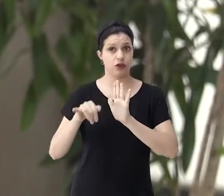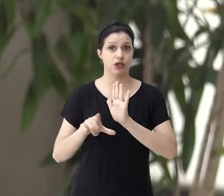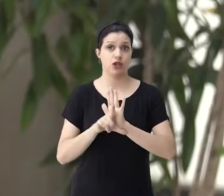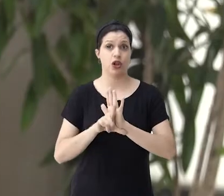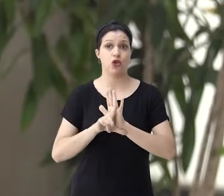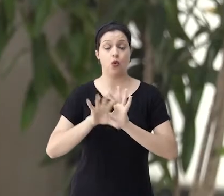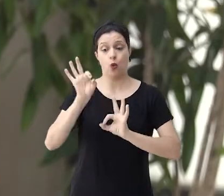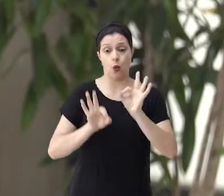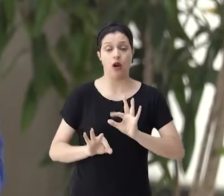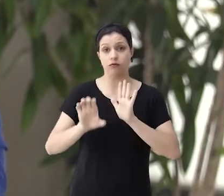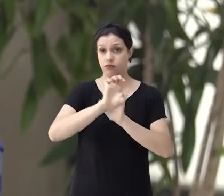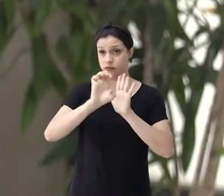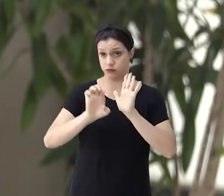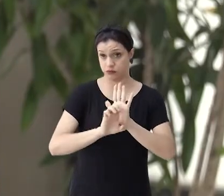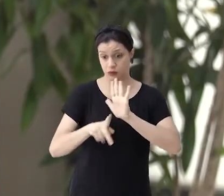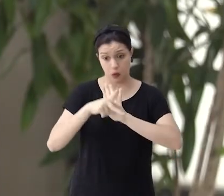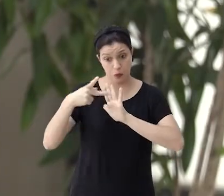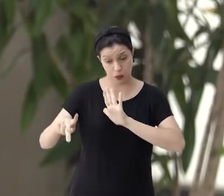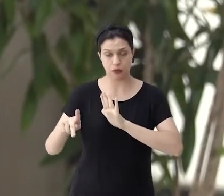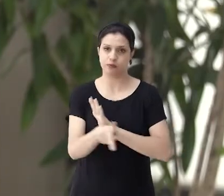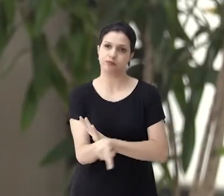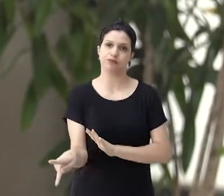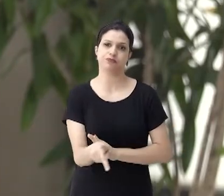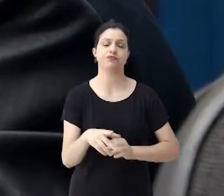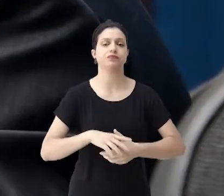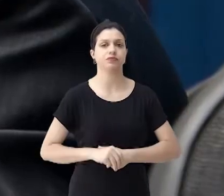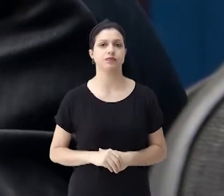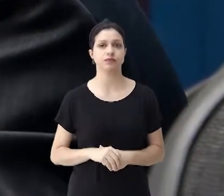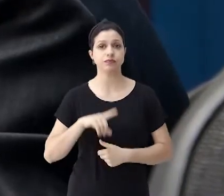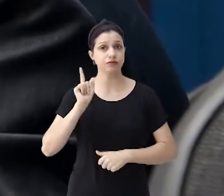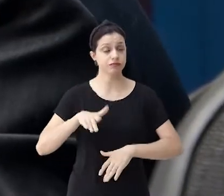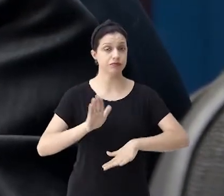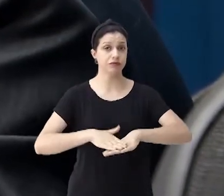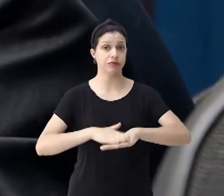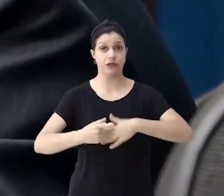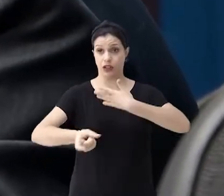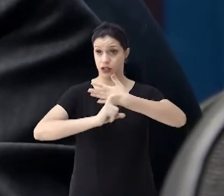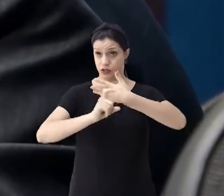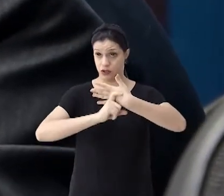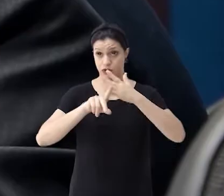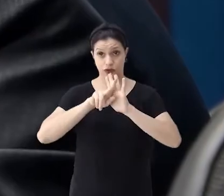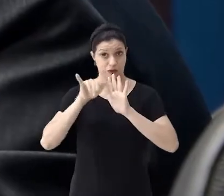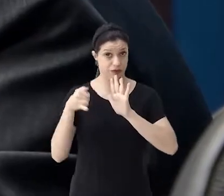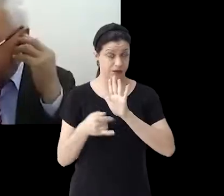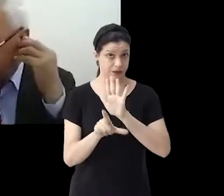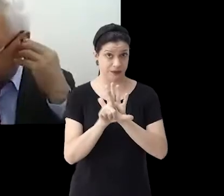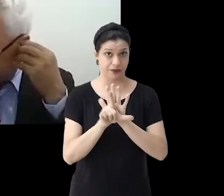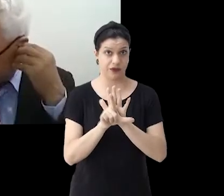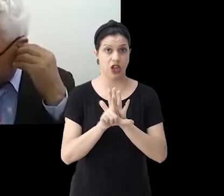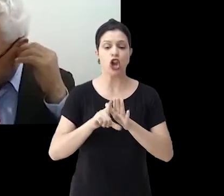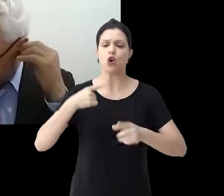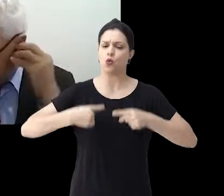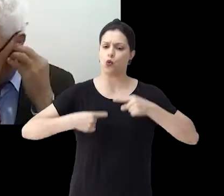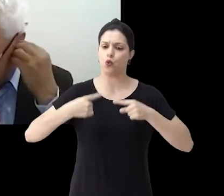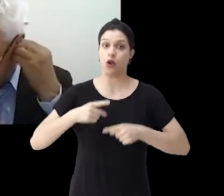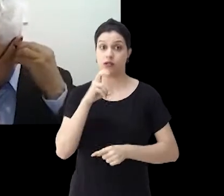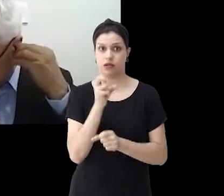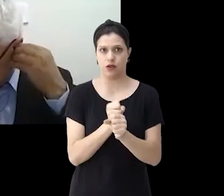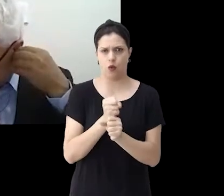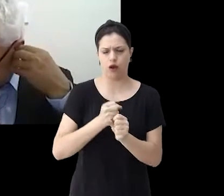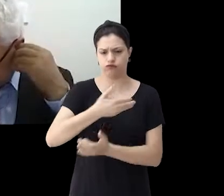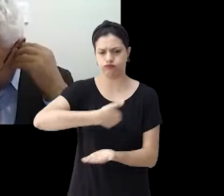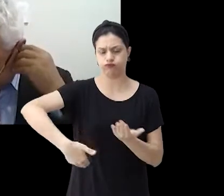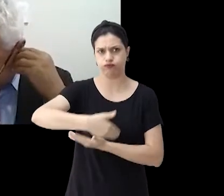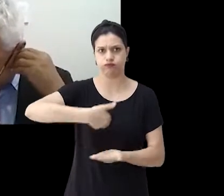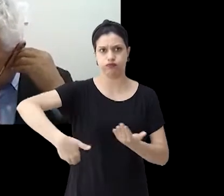projeto que atualiza o estatuto desses servidores. O projeto, de autoria do Executivo, foi discutido ao longo de